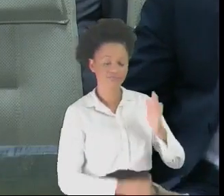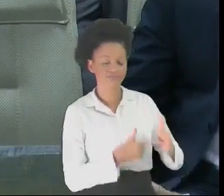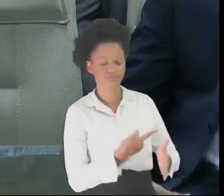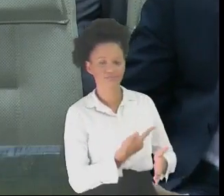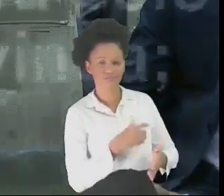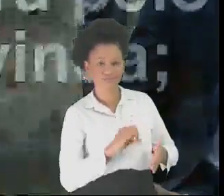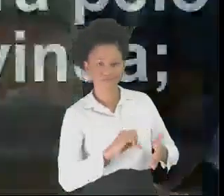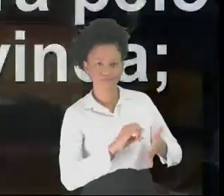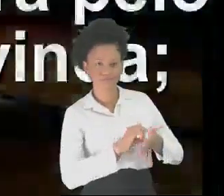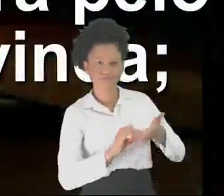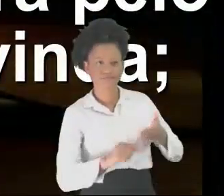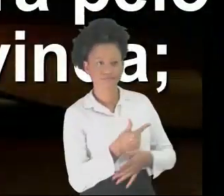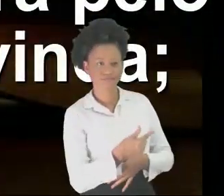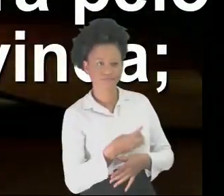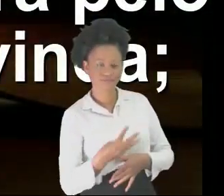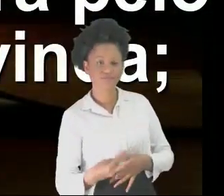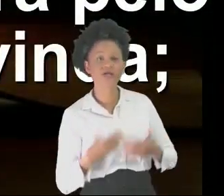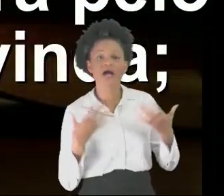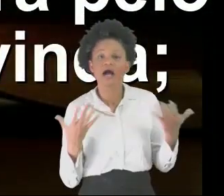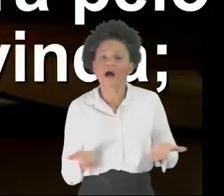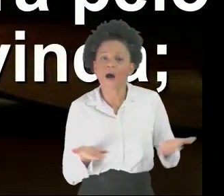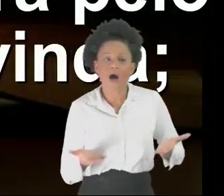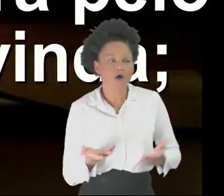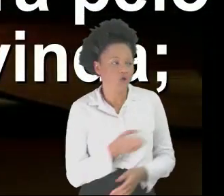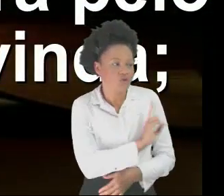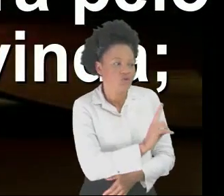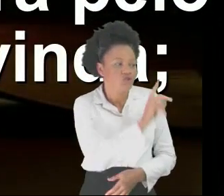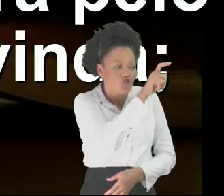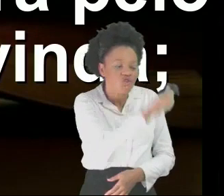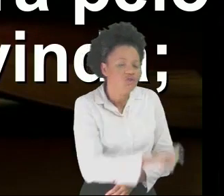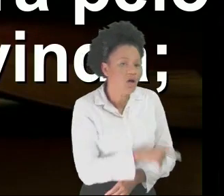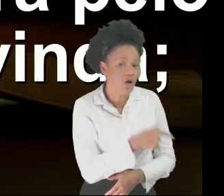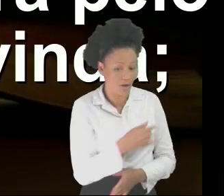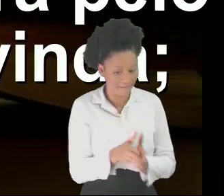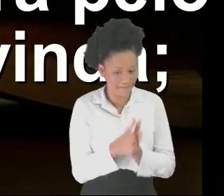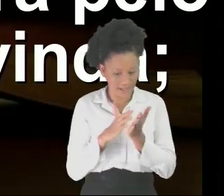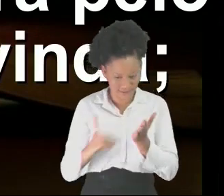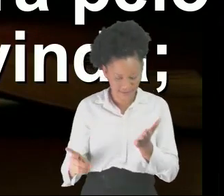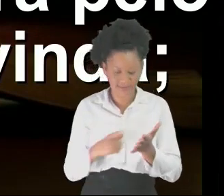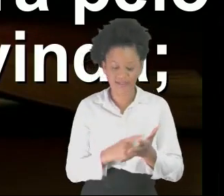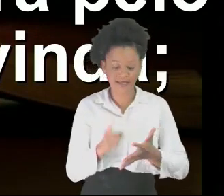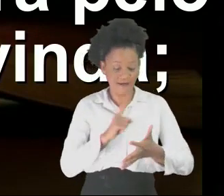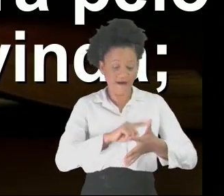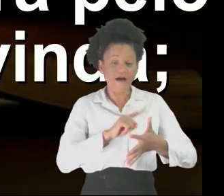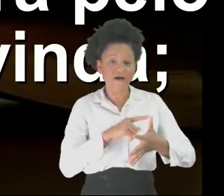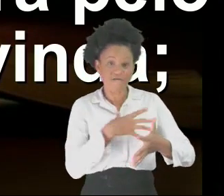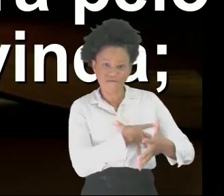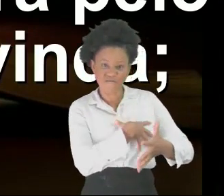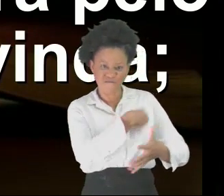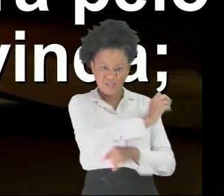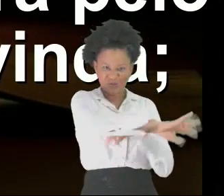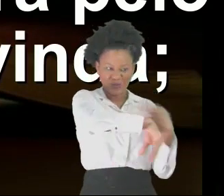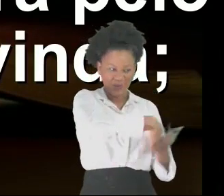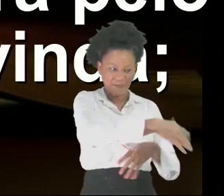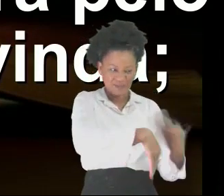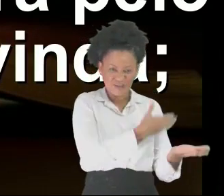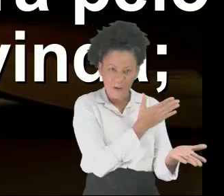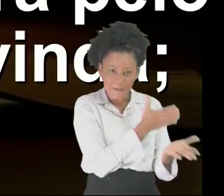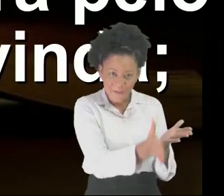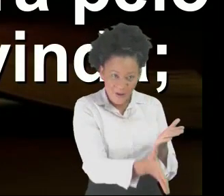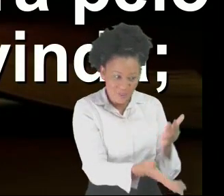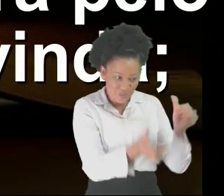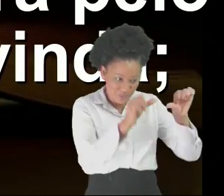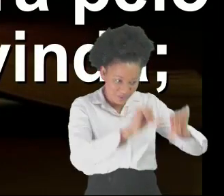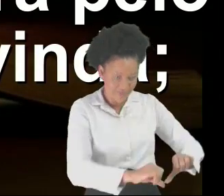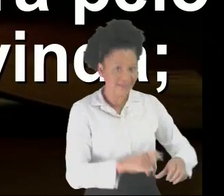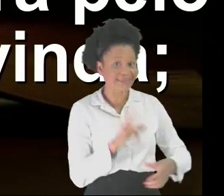coloca na tela. Ele agora é chamado de quê? Aí a Bíblia diz, olha, ele eleva o nome de Filho da Perdição. Só aqui em Tessalonicenses, ele